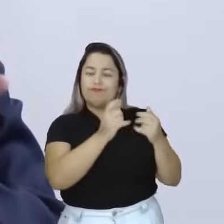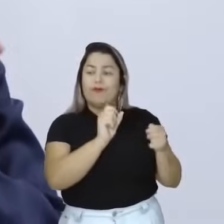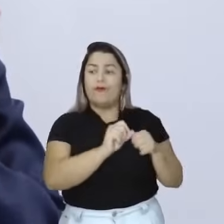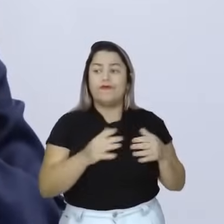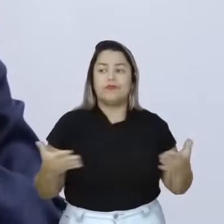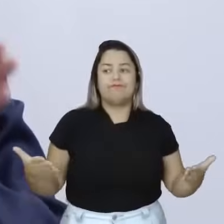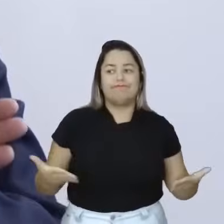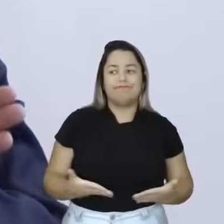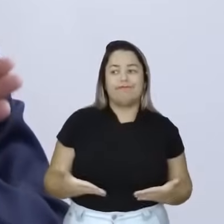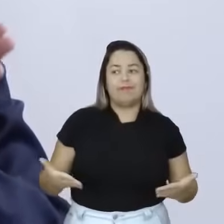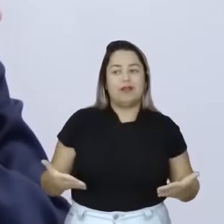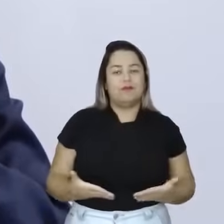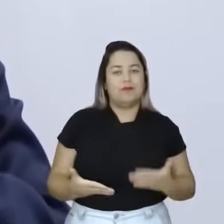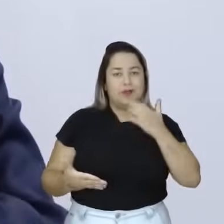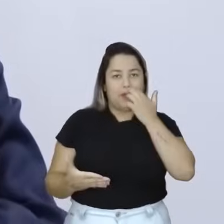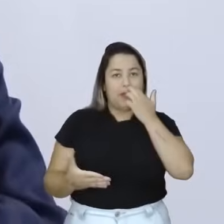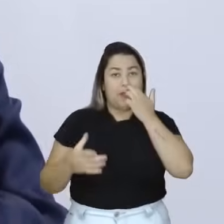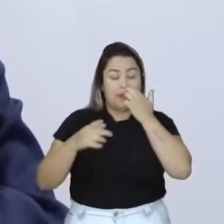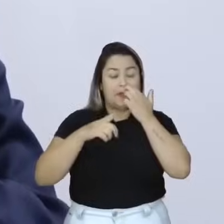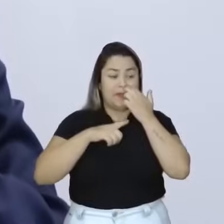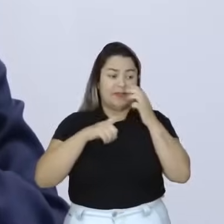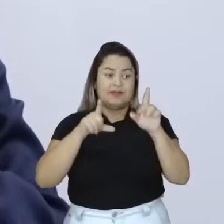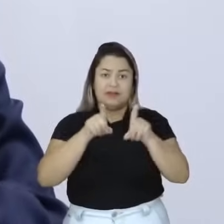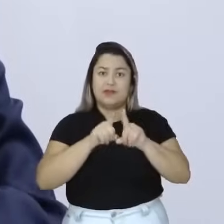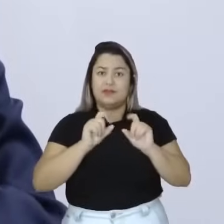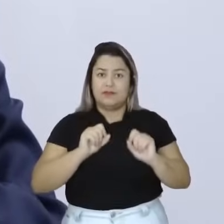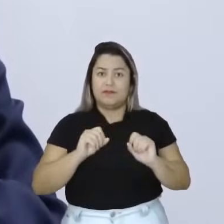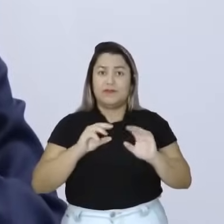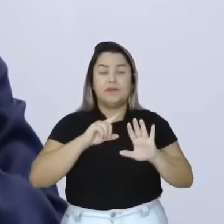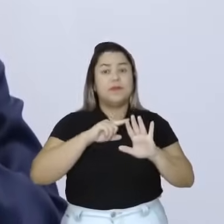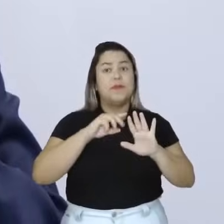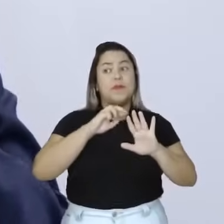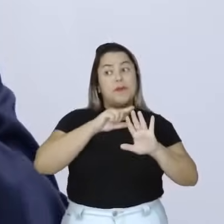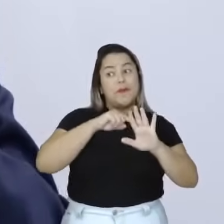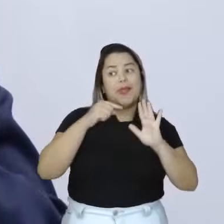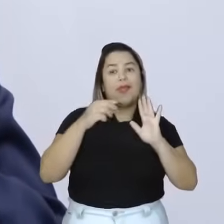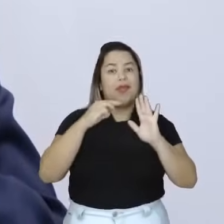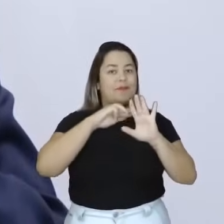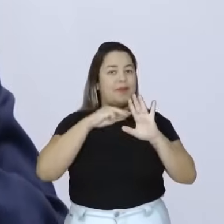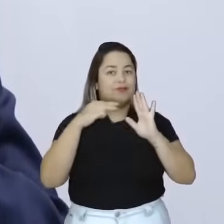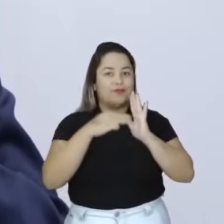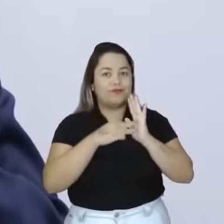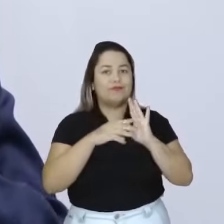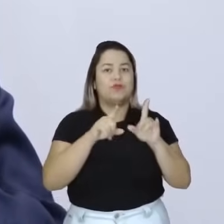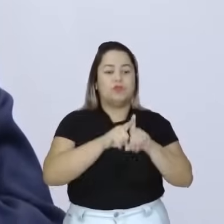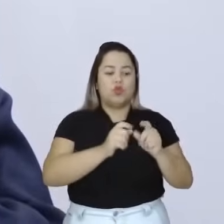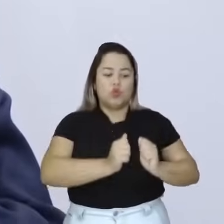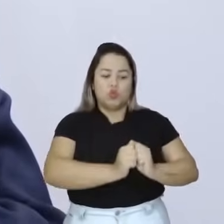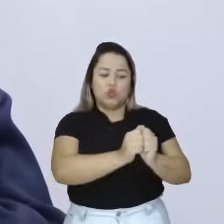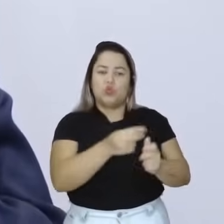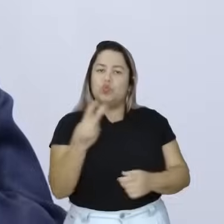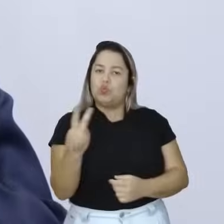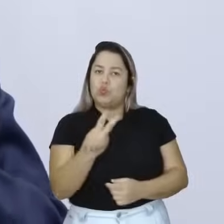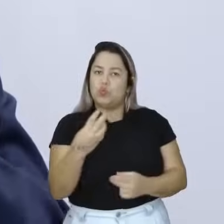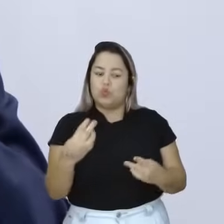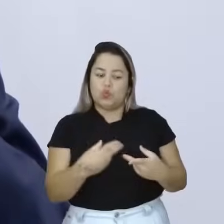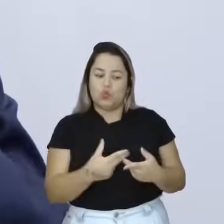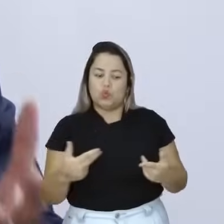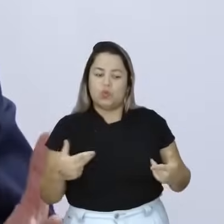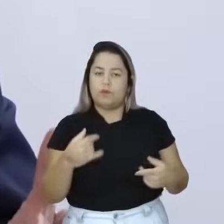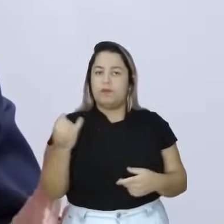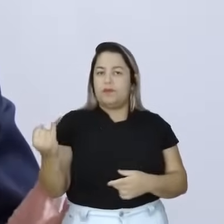agora. O que foi feito agora teve método. Teve método que juntou duas coisas muito importantes.